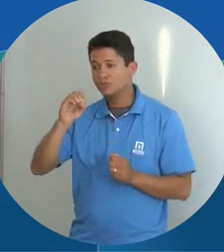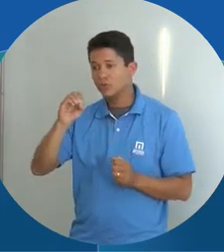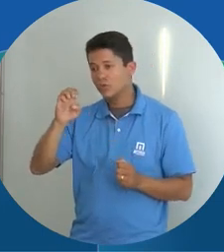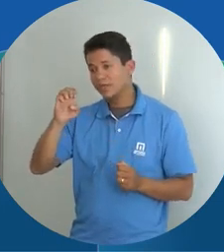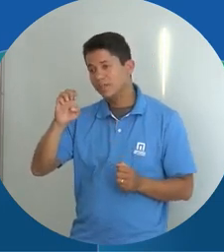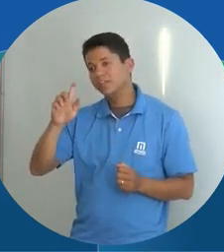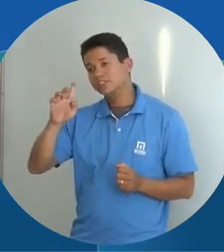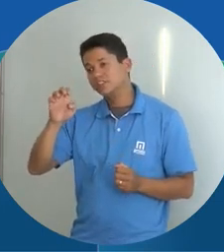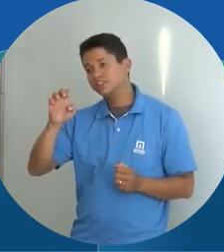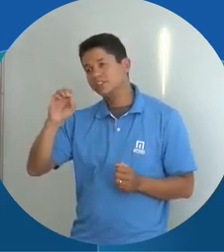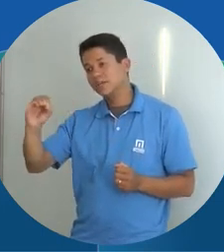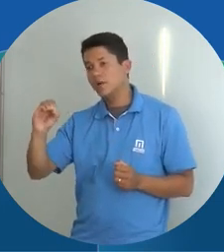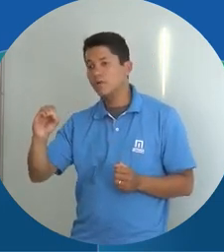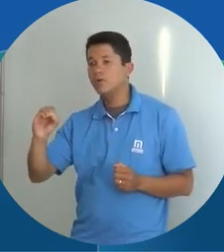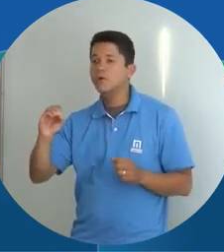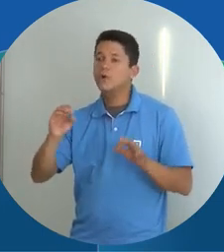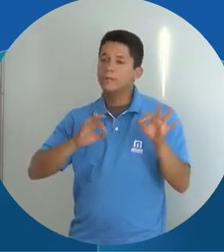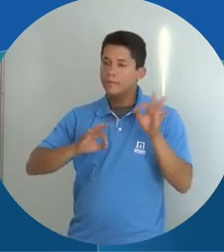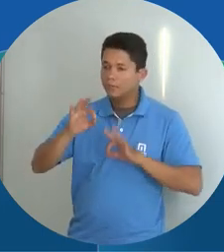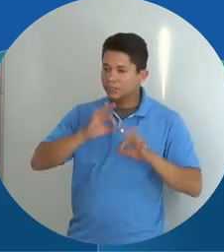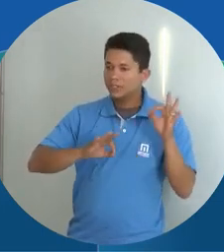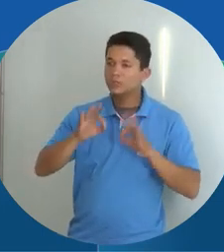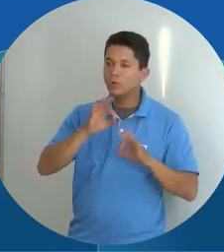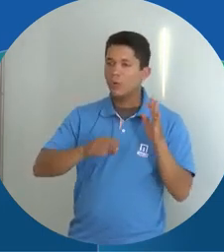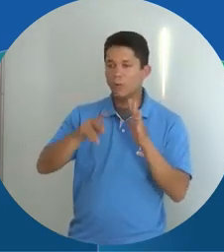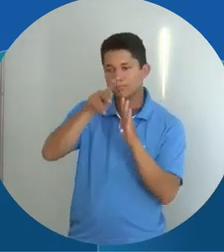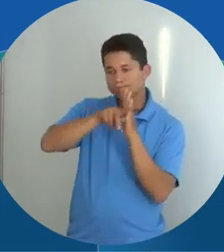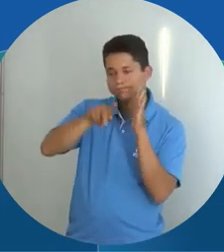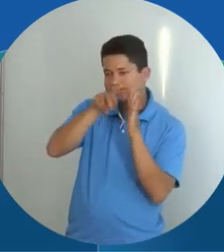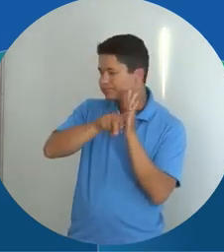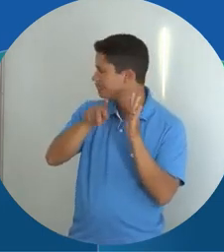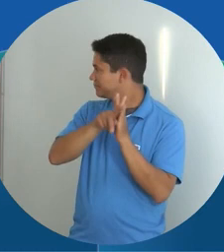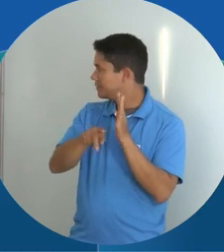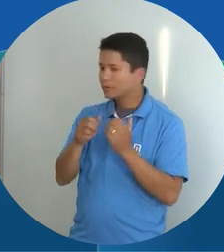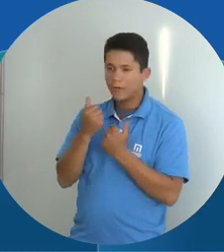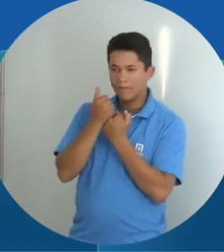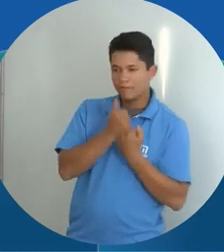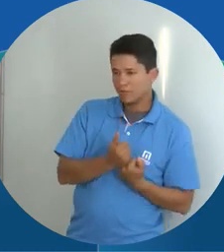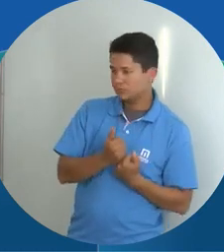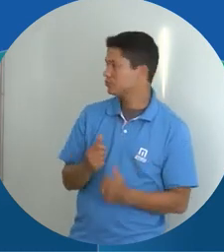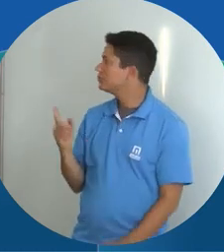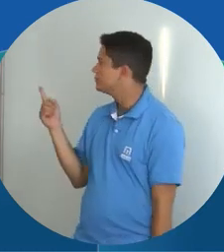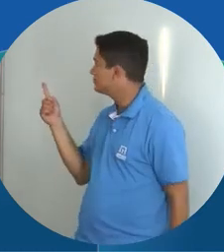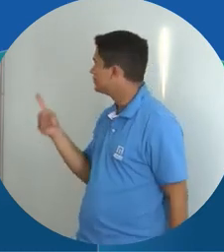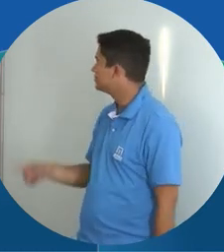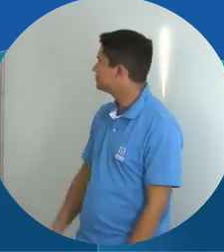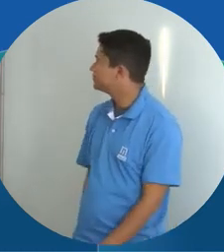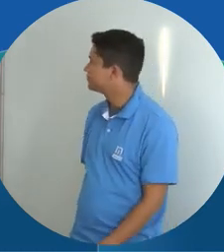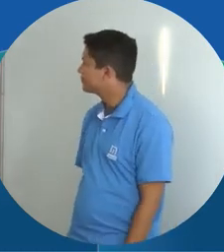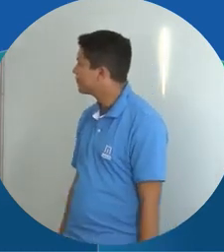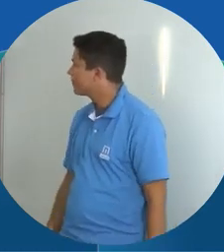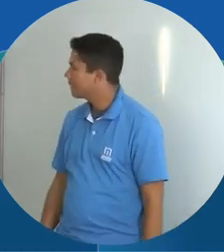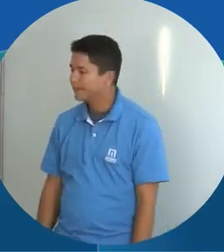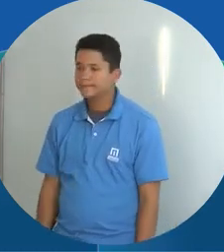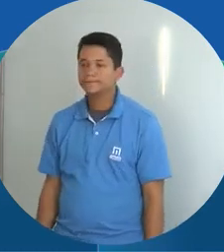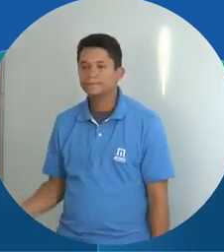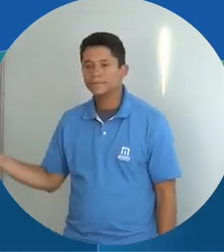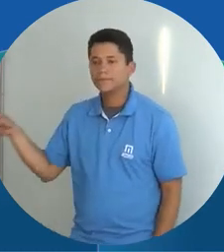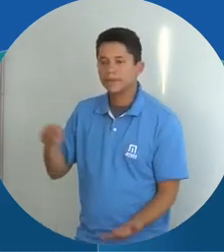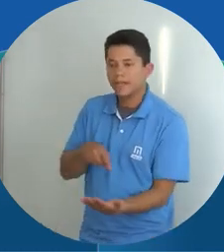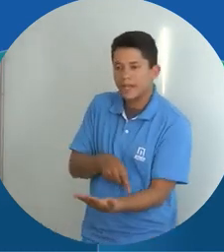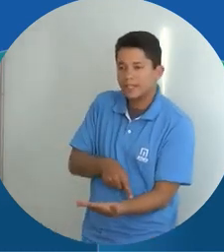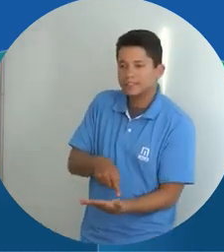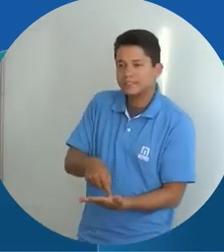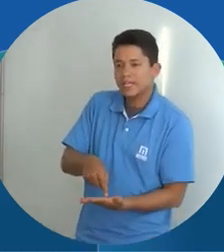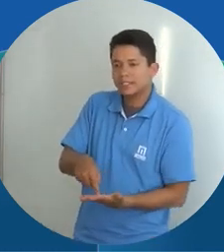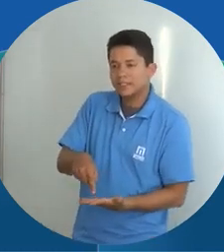nós projetamos esse reforço, que basicamente a gente vê aqui a estaca está a